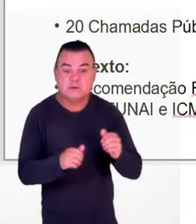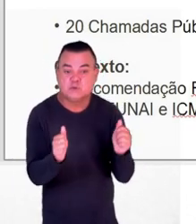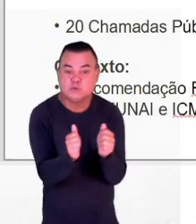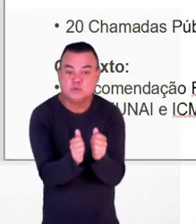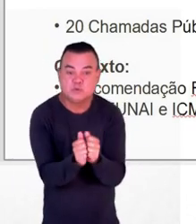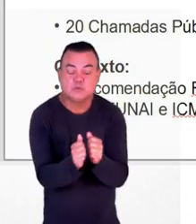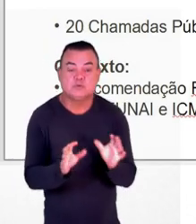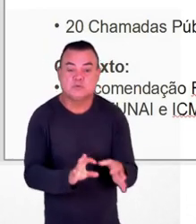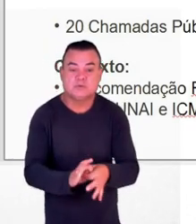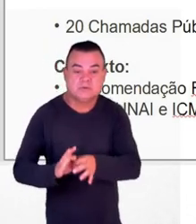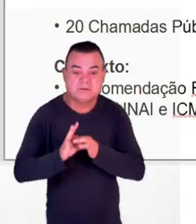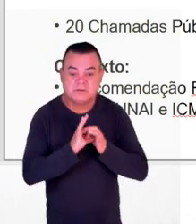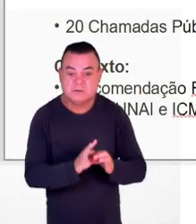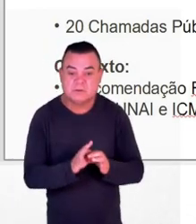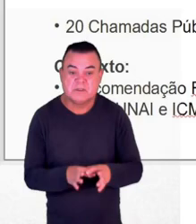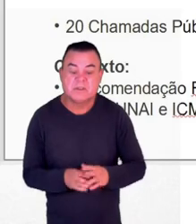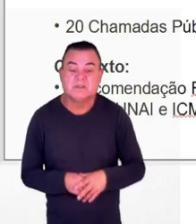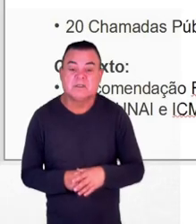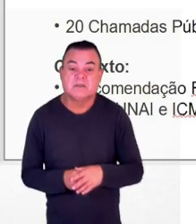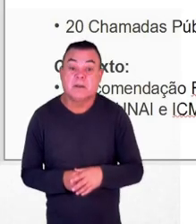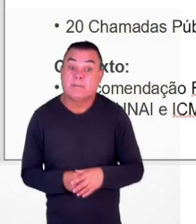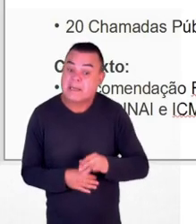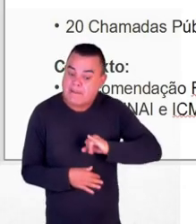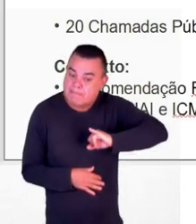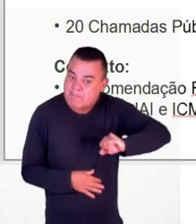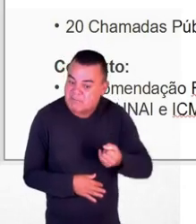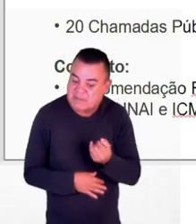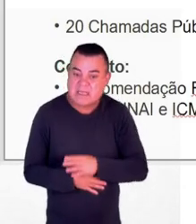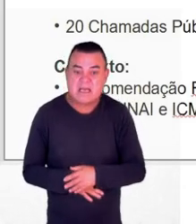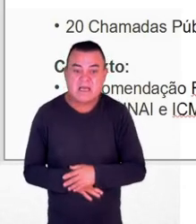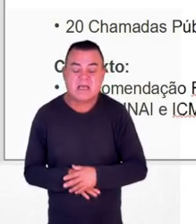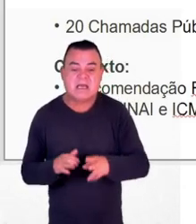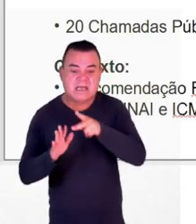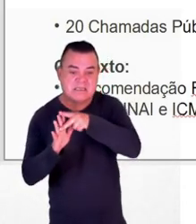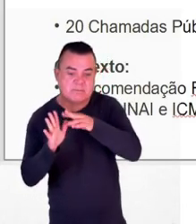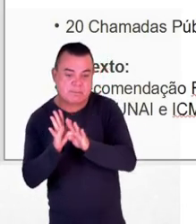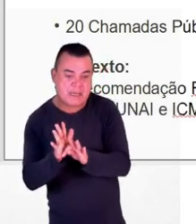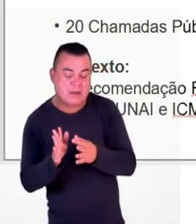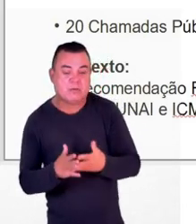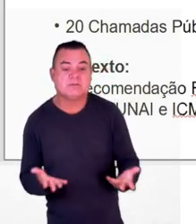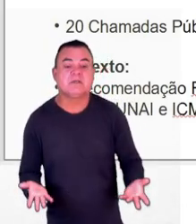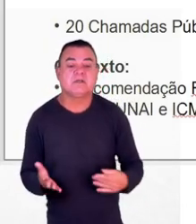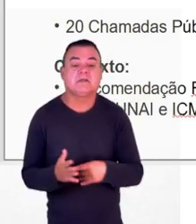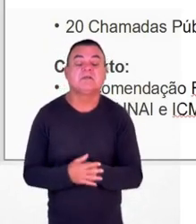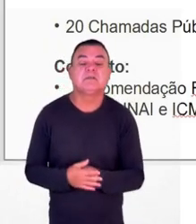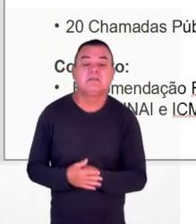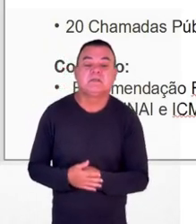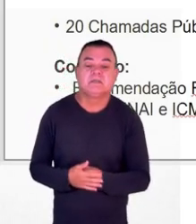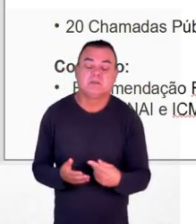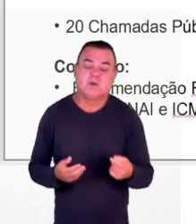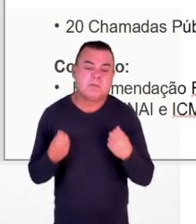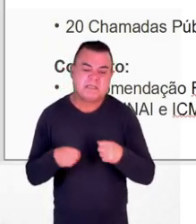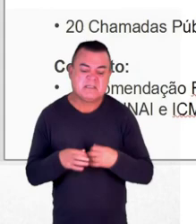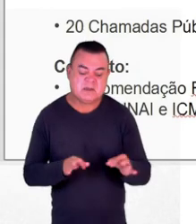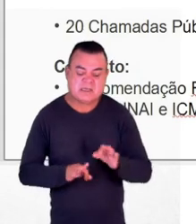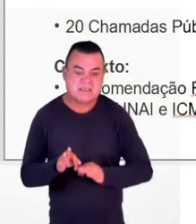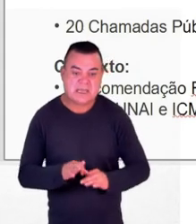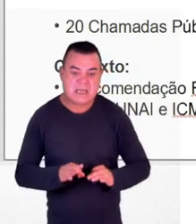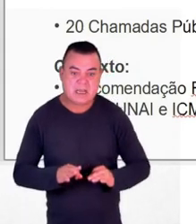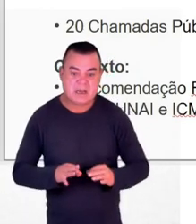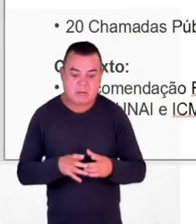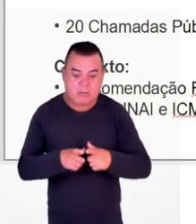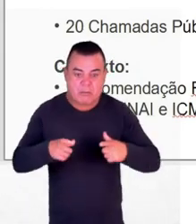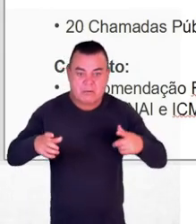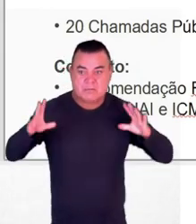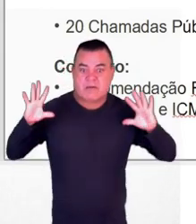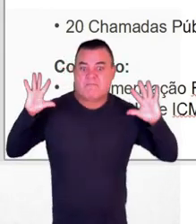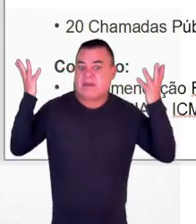aprender a a aproveitar essas pautas né a gente não precisa necessariamente organizar grandes eventos a gente pode aproveitar